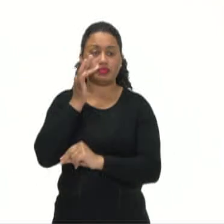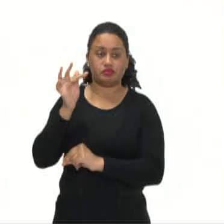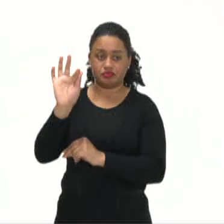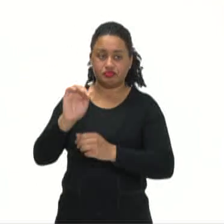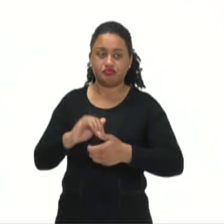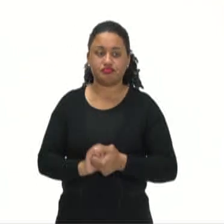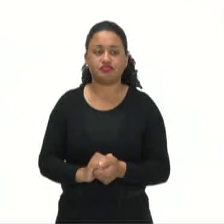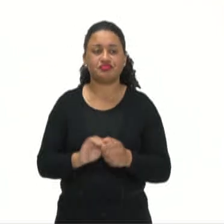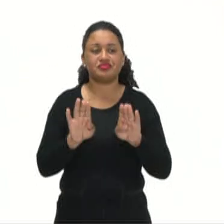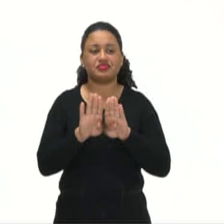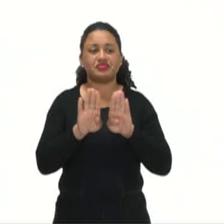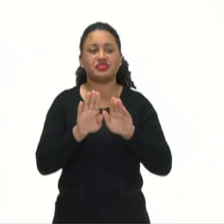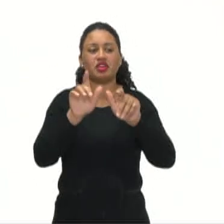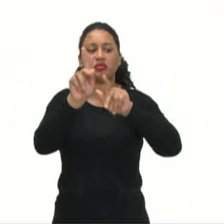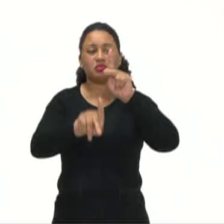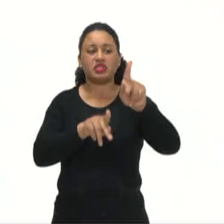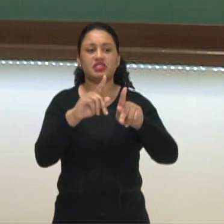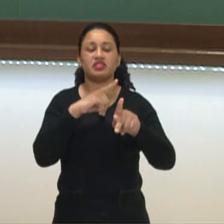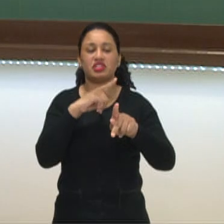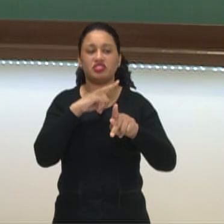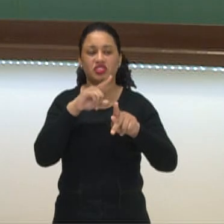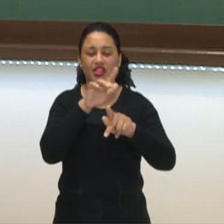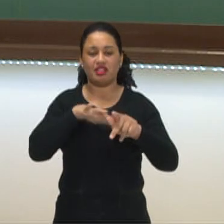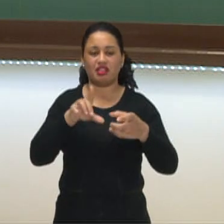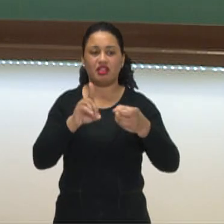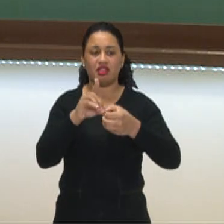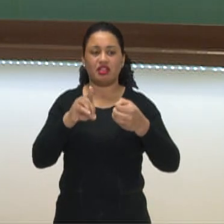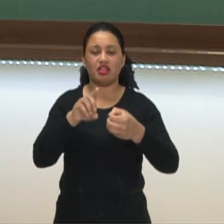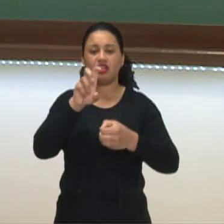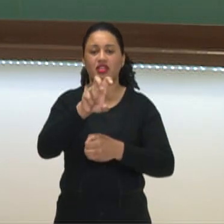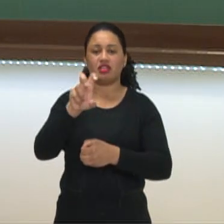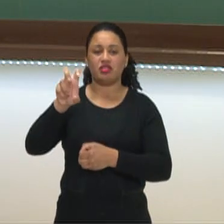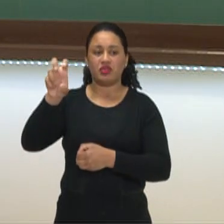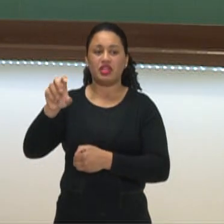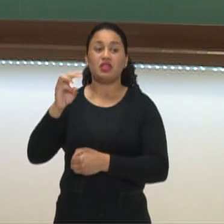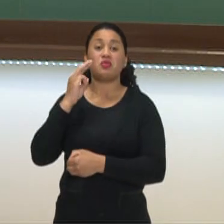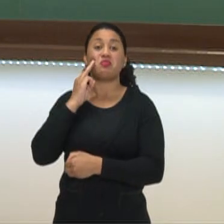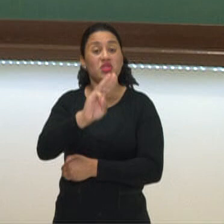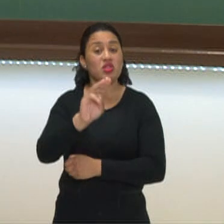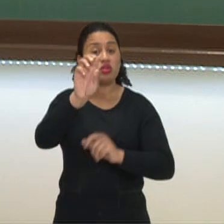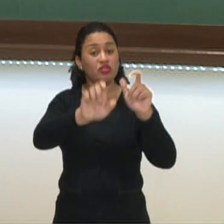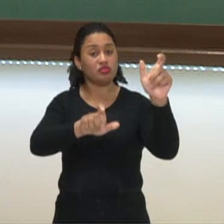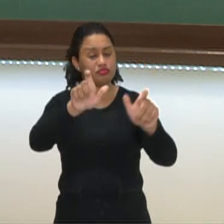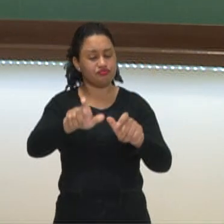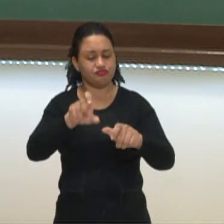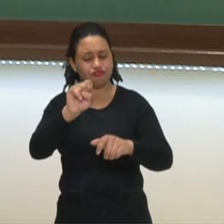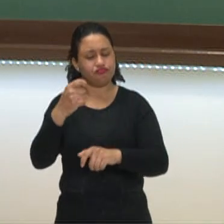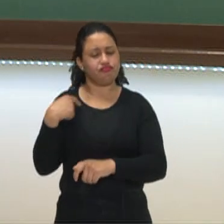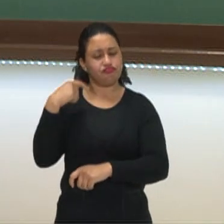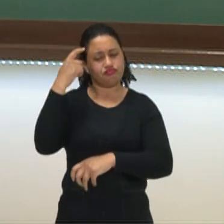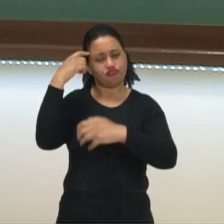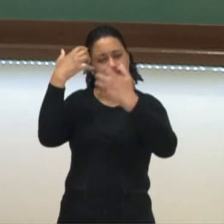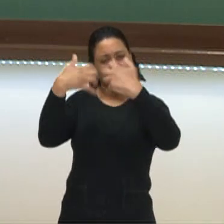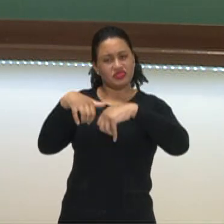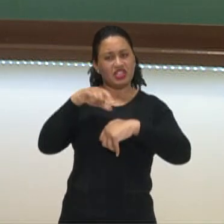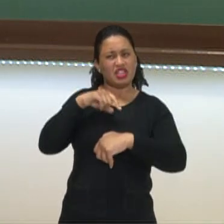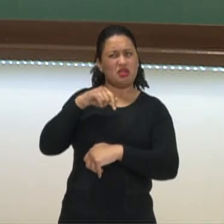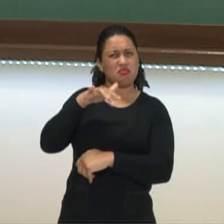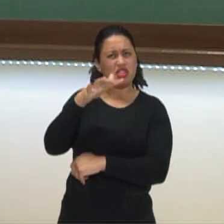urbana era de 555 milhões de pessoas. Se a gente for pensar que